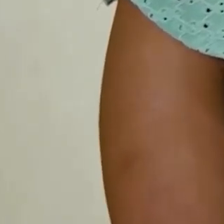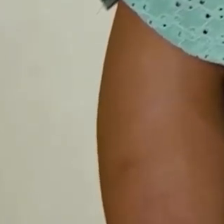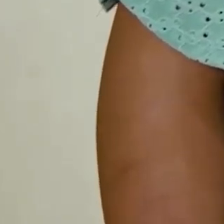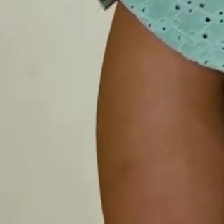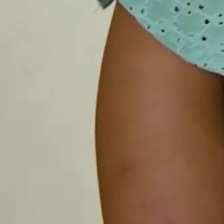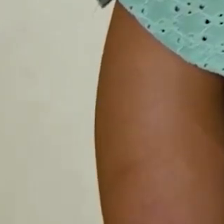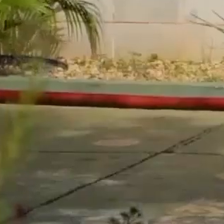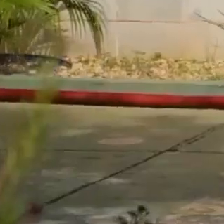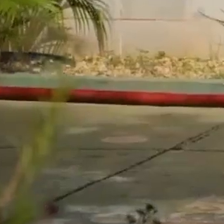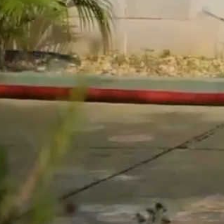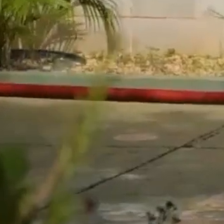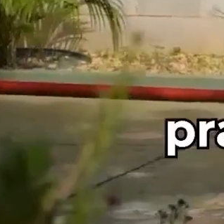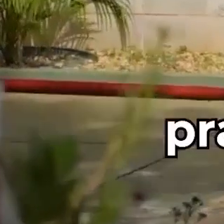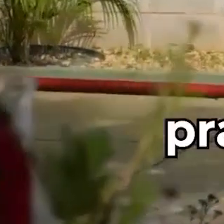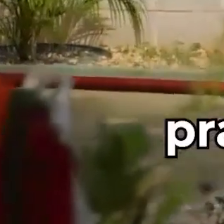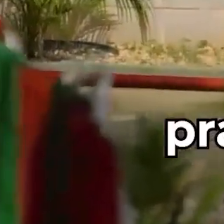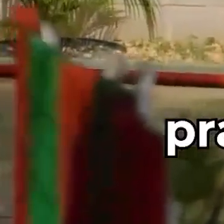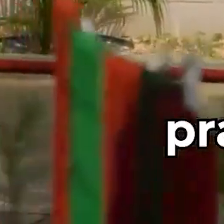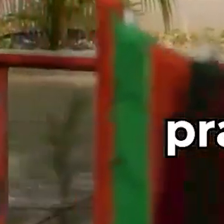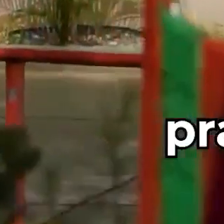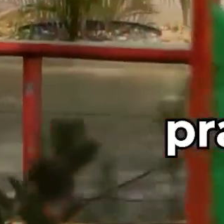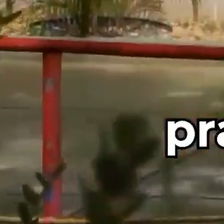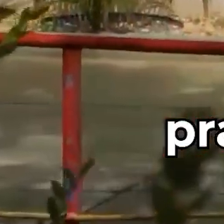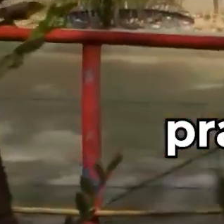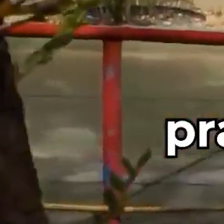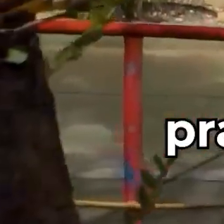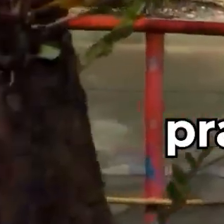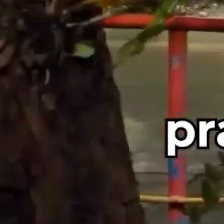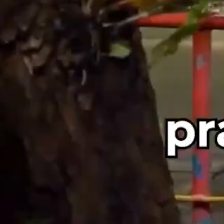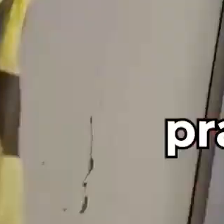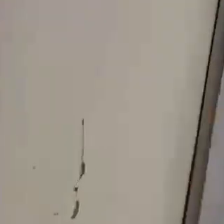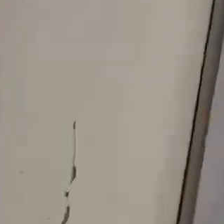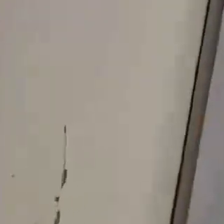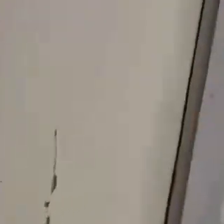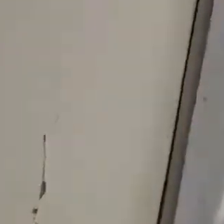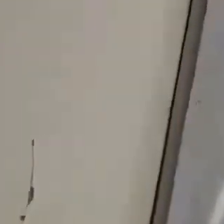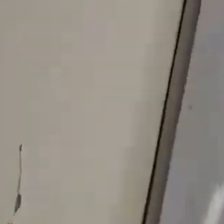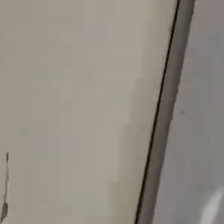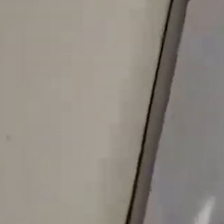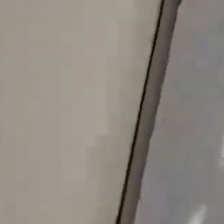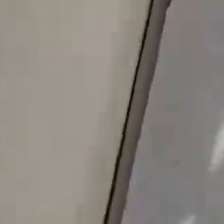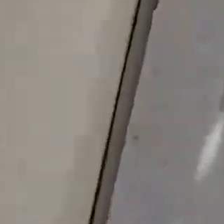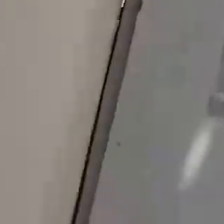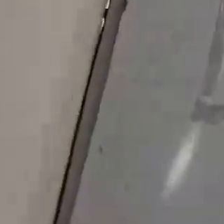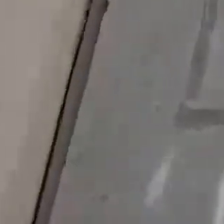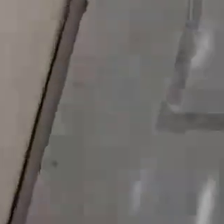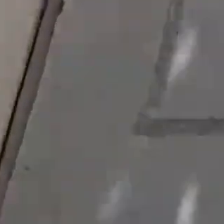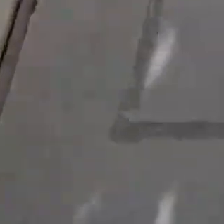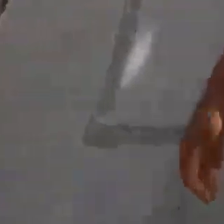Família é pra te ajudar. É uma renda para complementar dentro da tua casa.